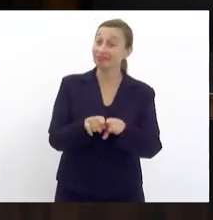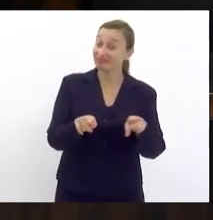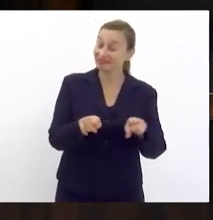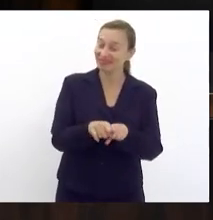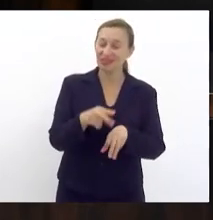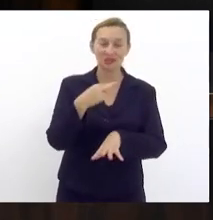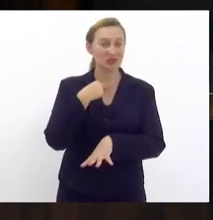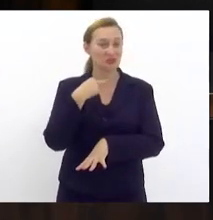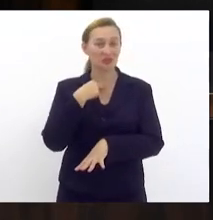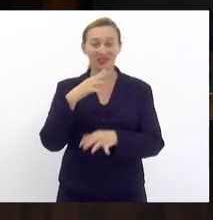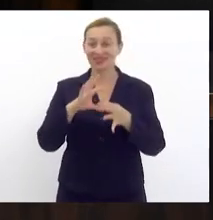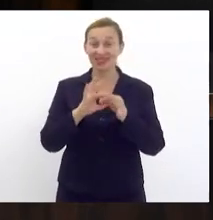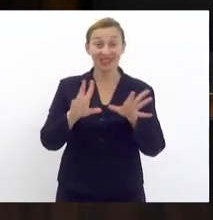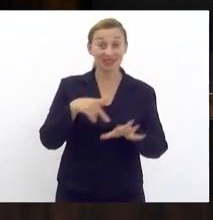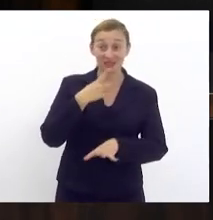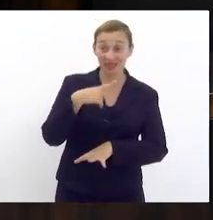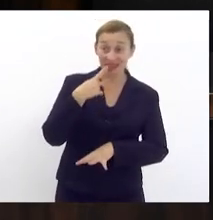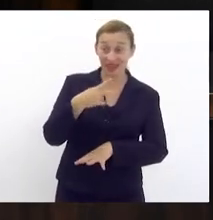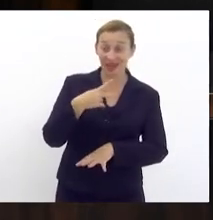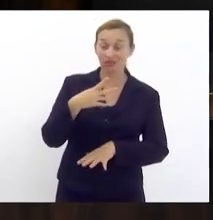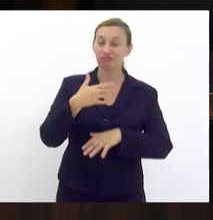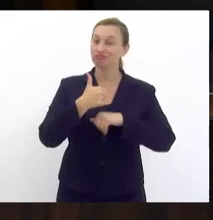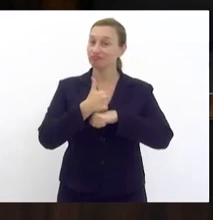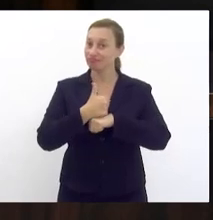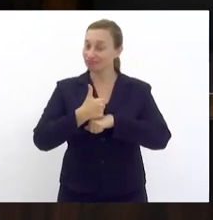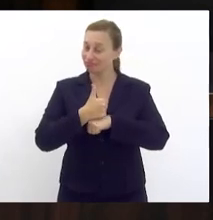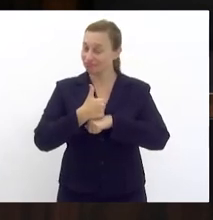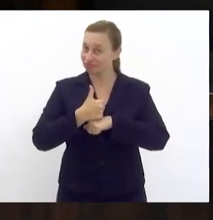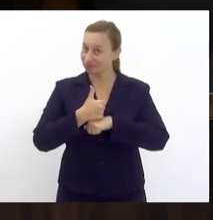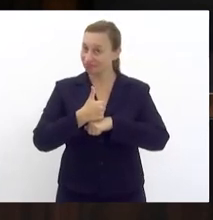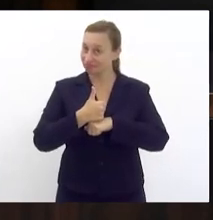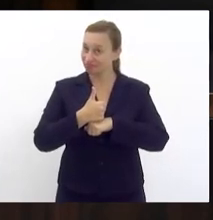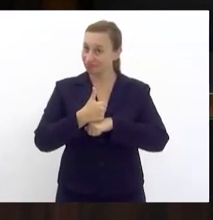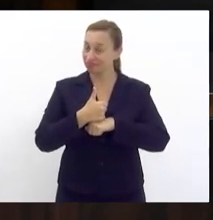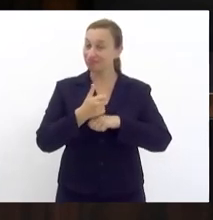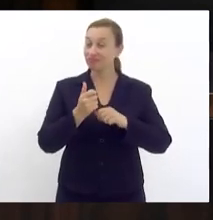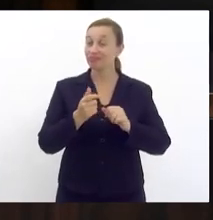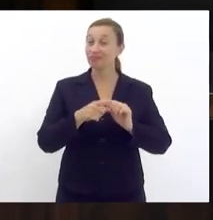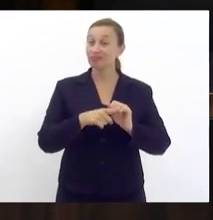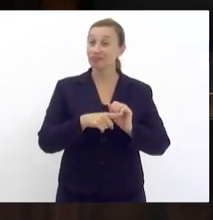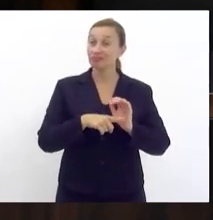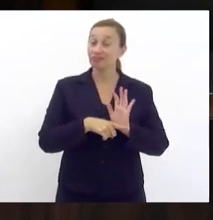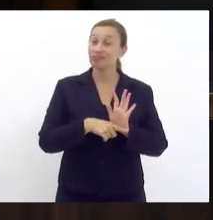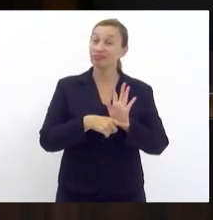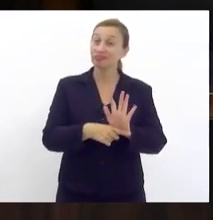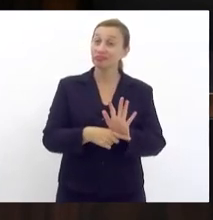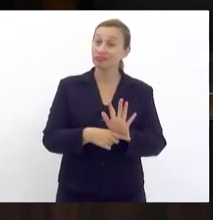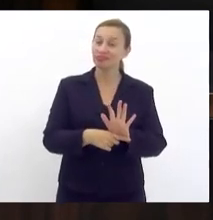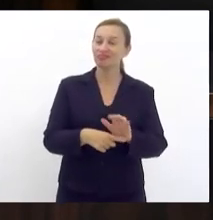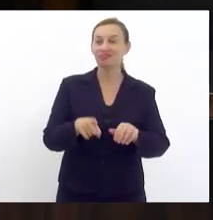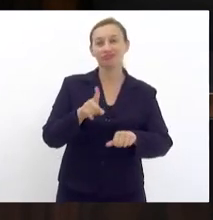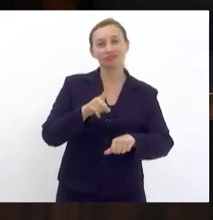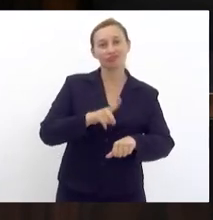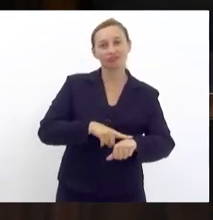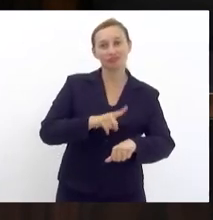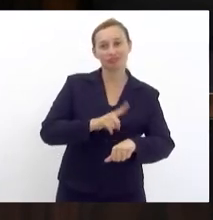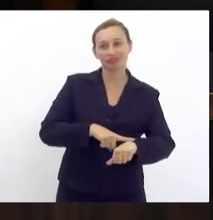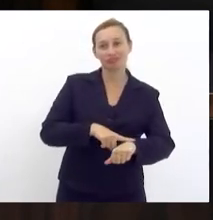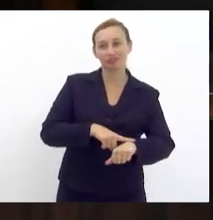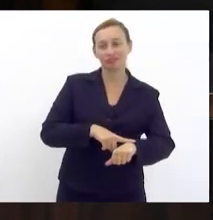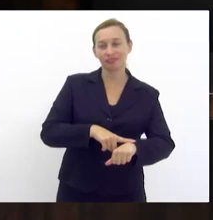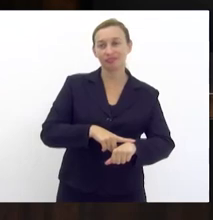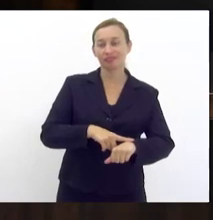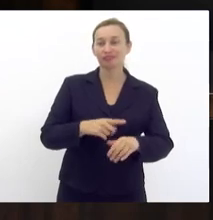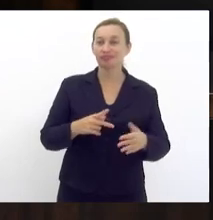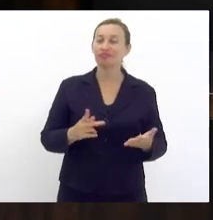posso deixar de agradecer aos profissionais que contribuíram para esse evento